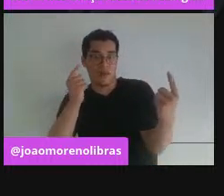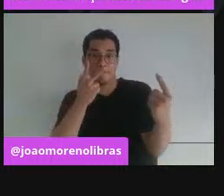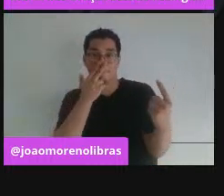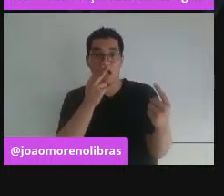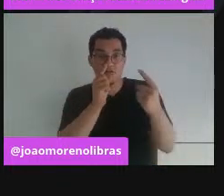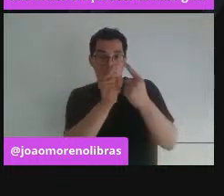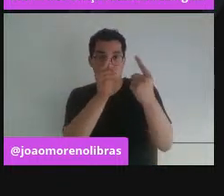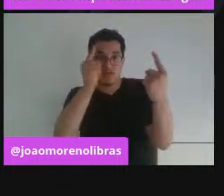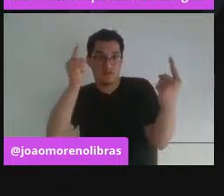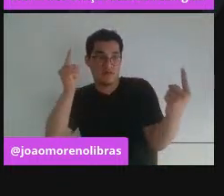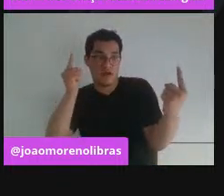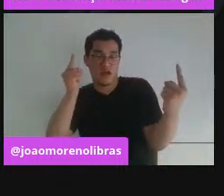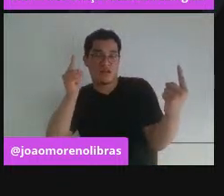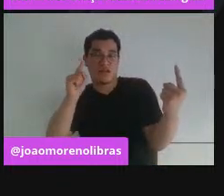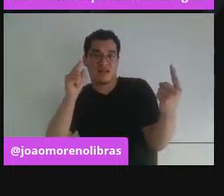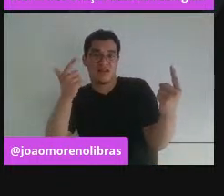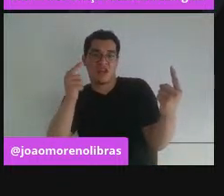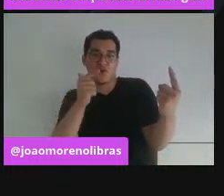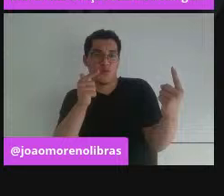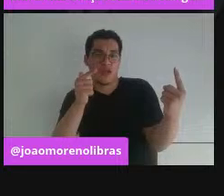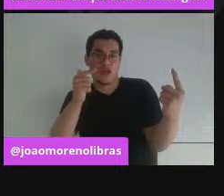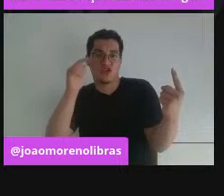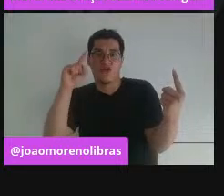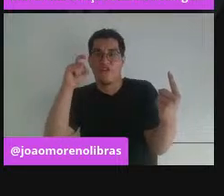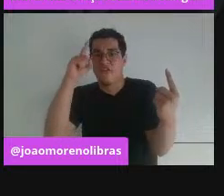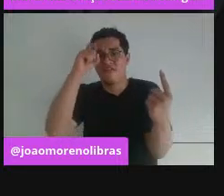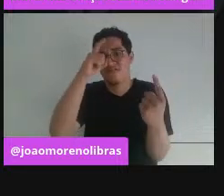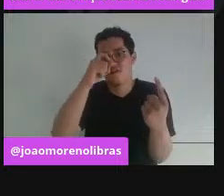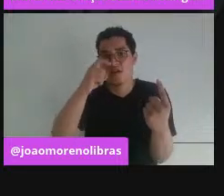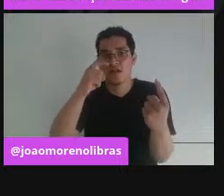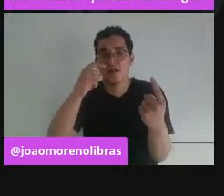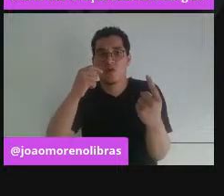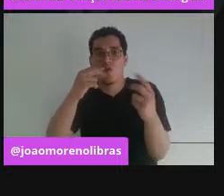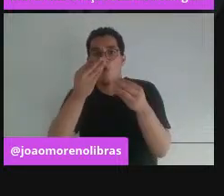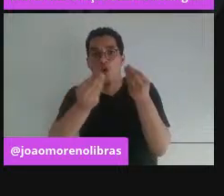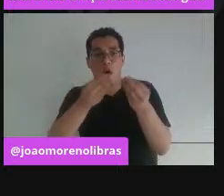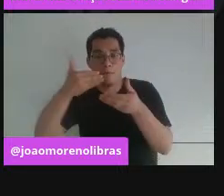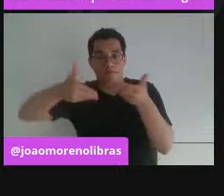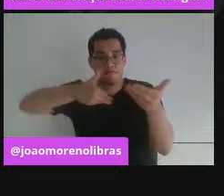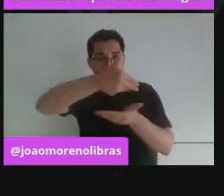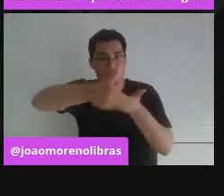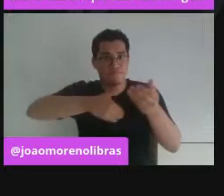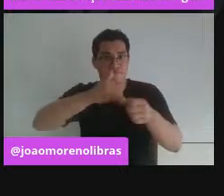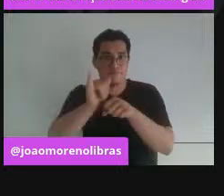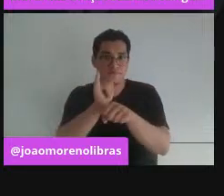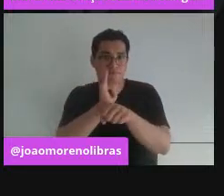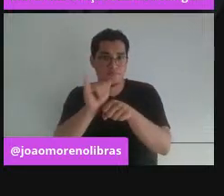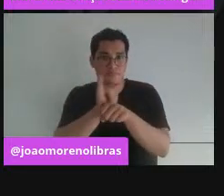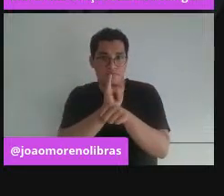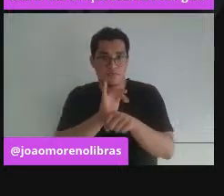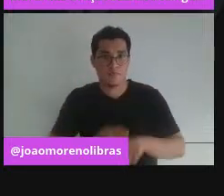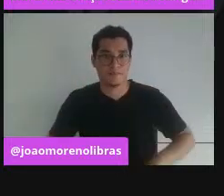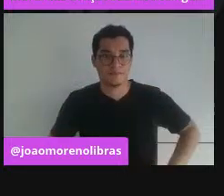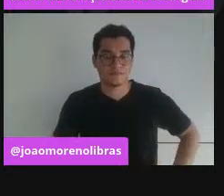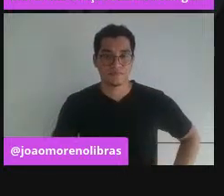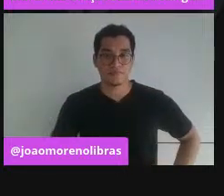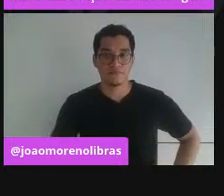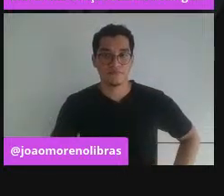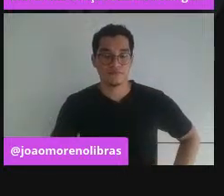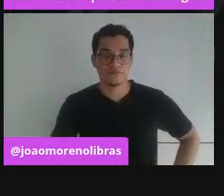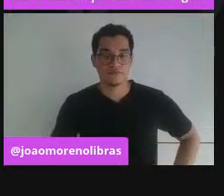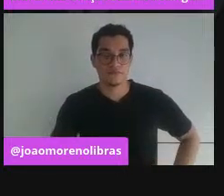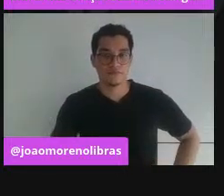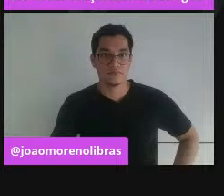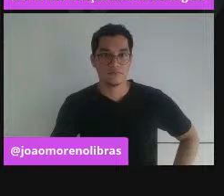dificuldade de se enunciar determinados conteúdos proposicionais. Concordo com Pavot, 2013, página 3, quando trata